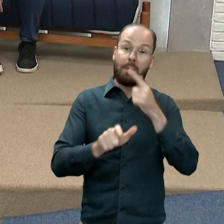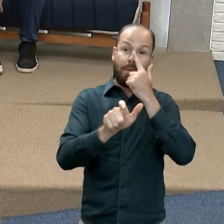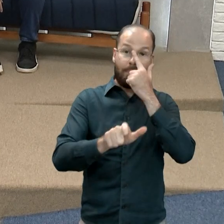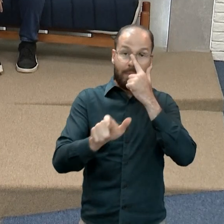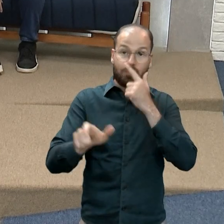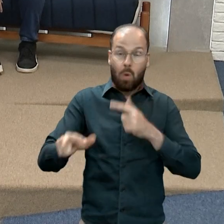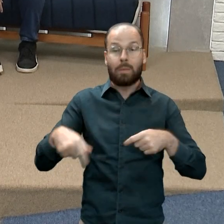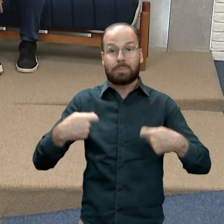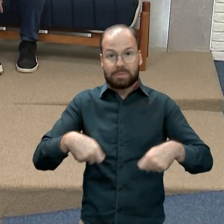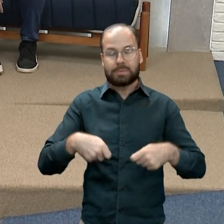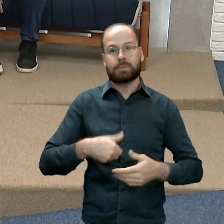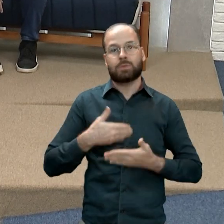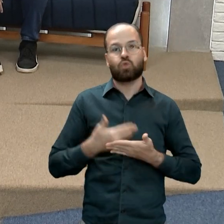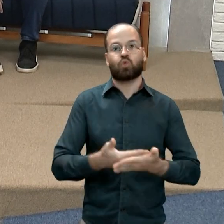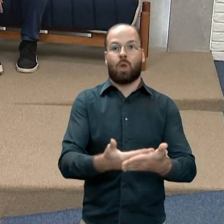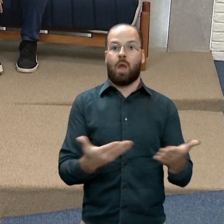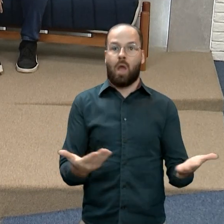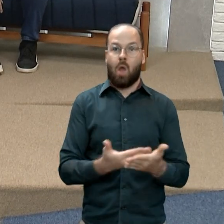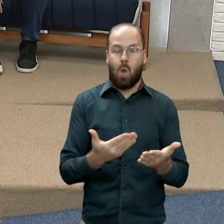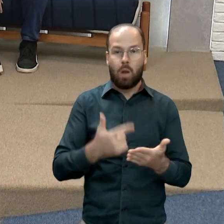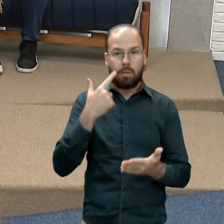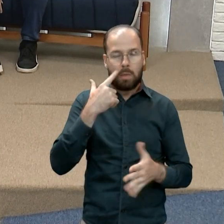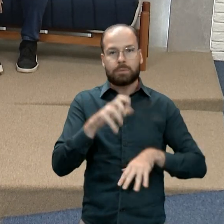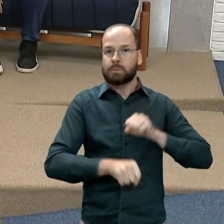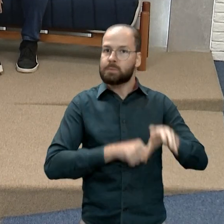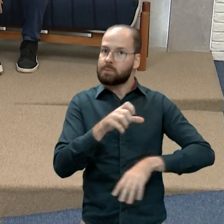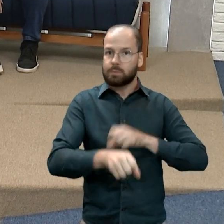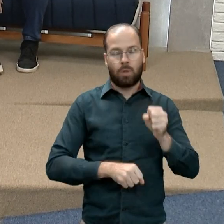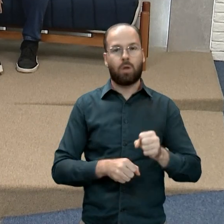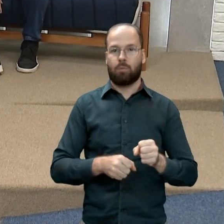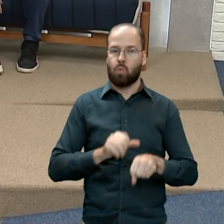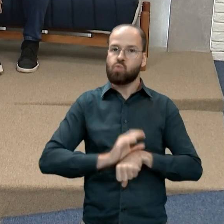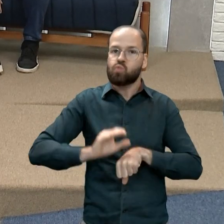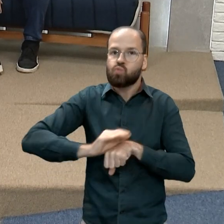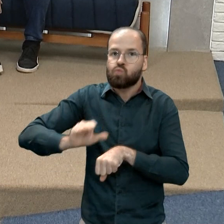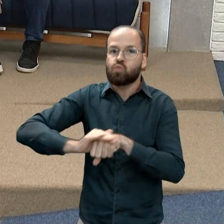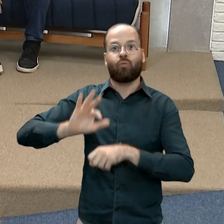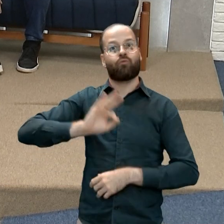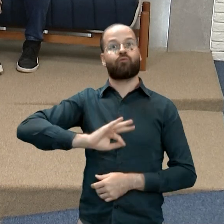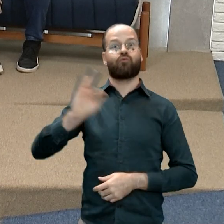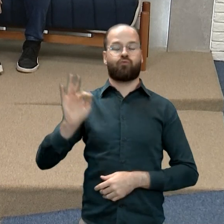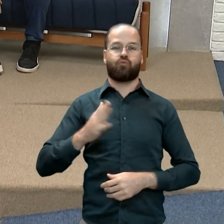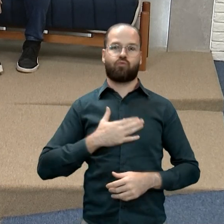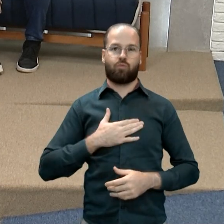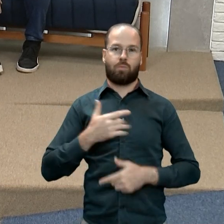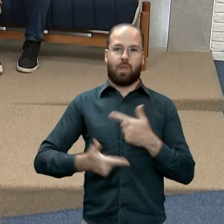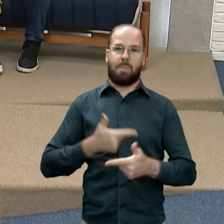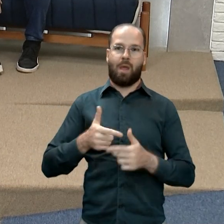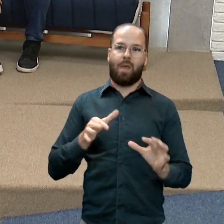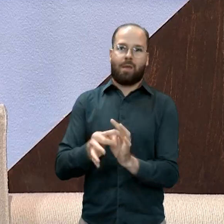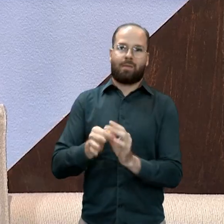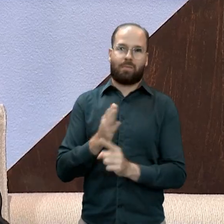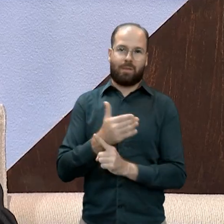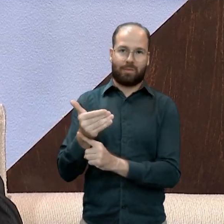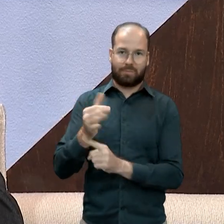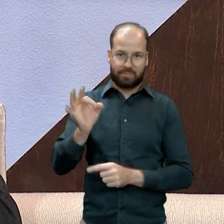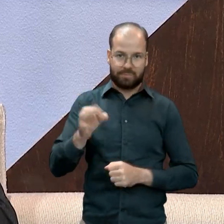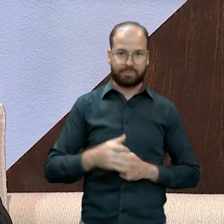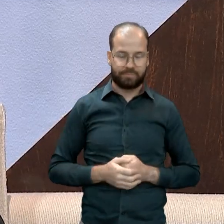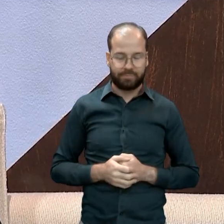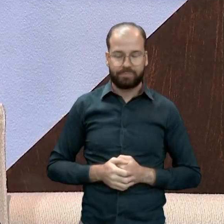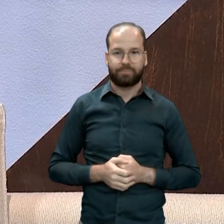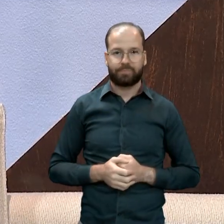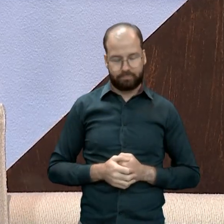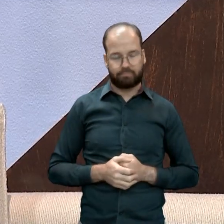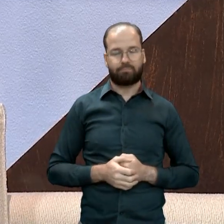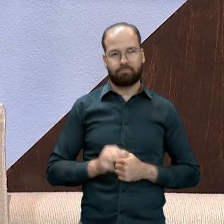chegando. Sim. Importante, até complementando isso que a professora Tatiana comentou, todo esse